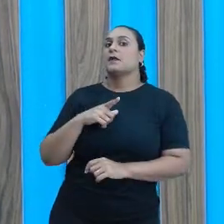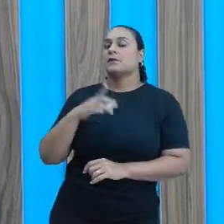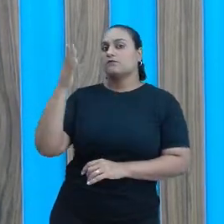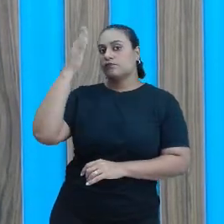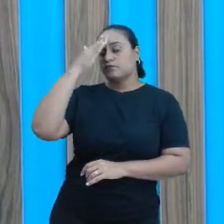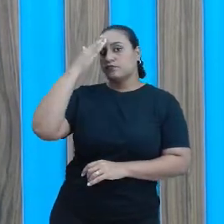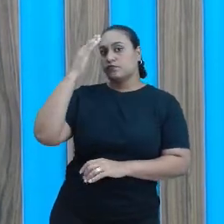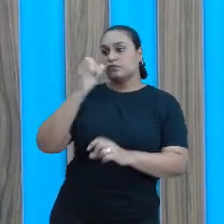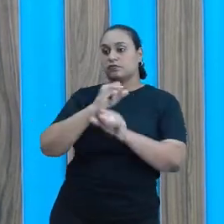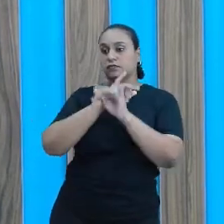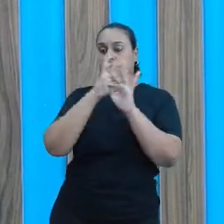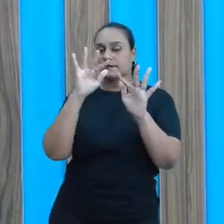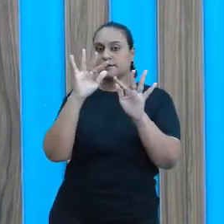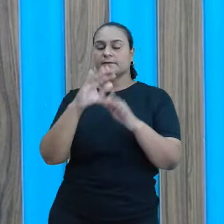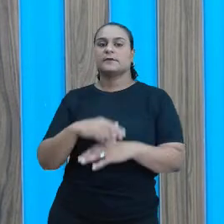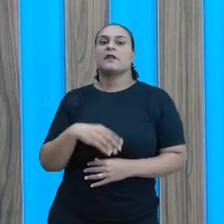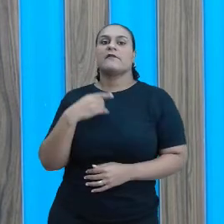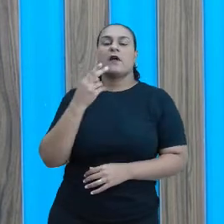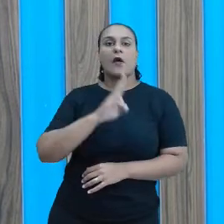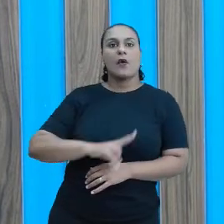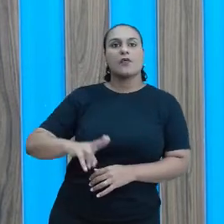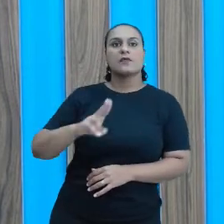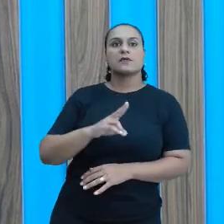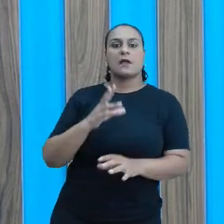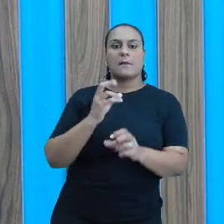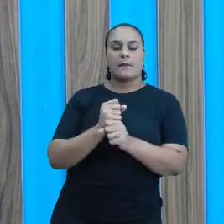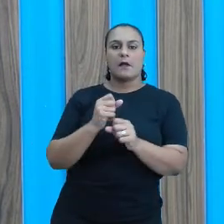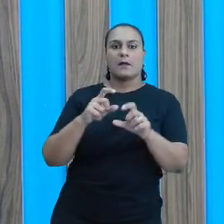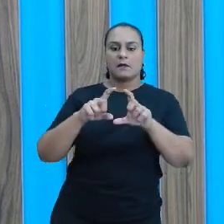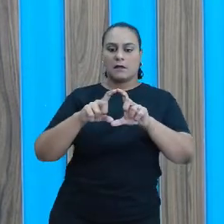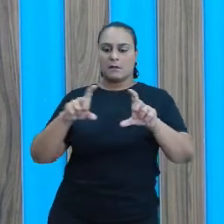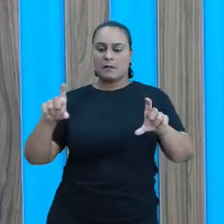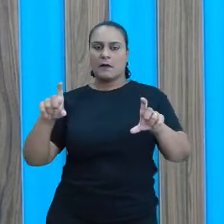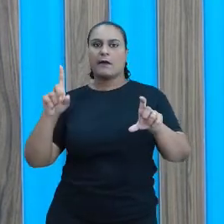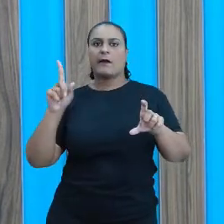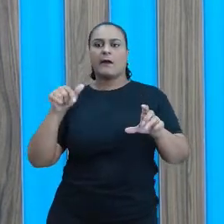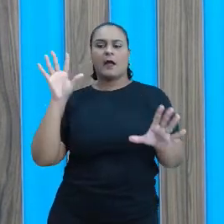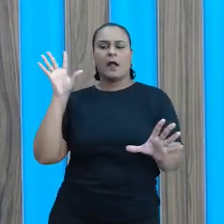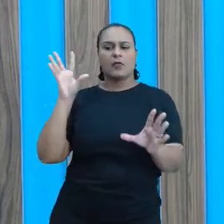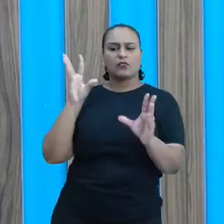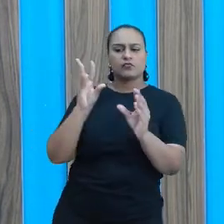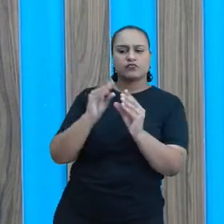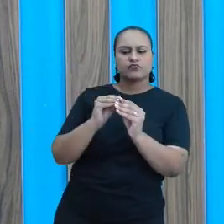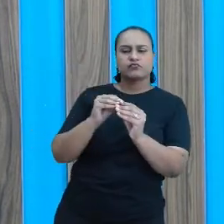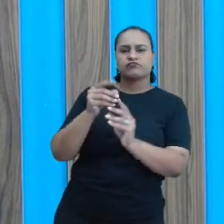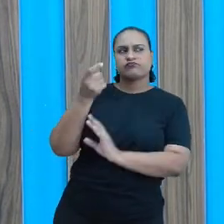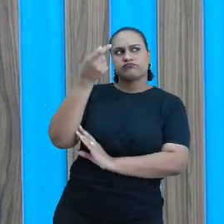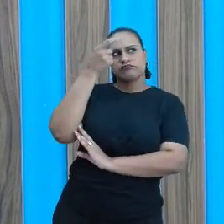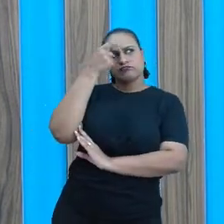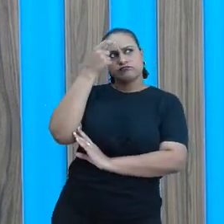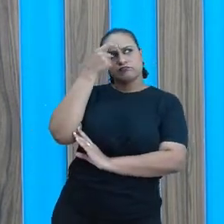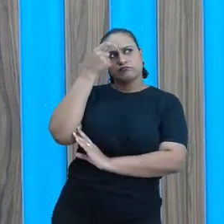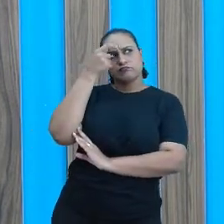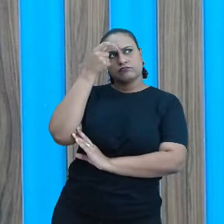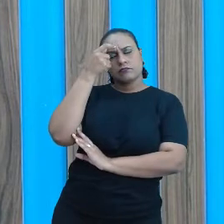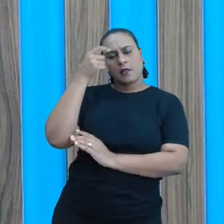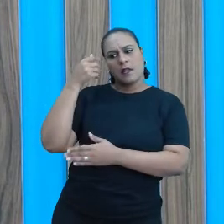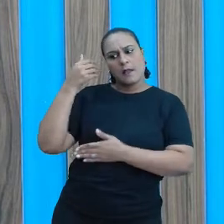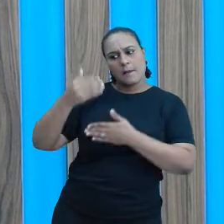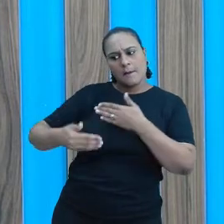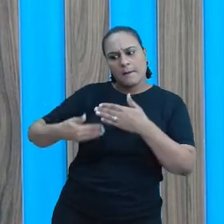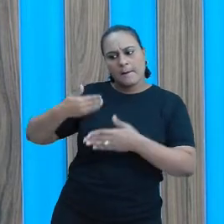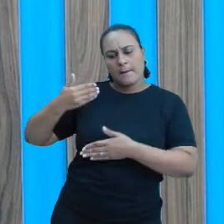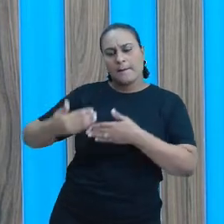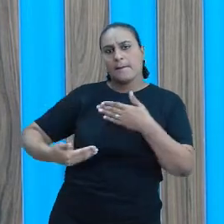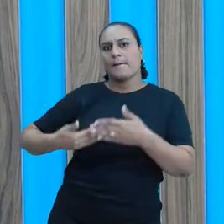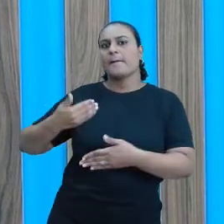né? Toda vez que a gente utiliza uma fórmula em matemática, ela é a síntese de um raciocínio que você fez passo a passo, né?